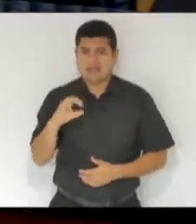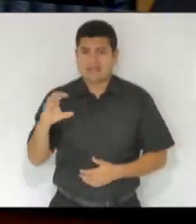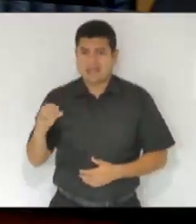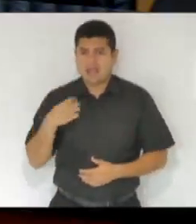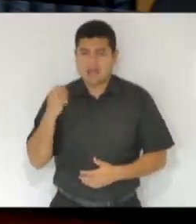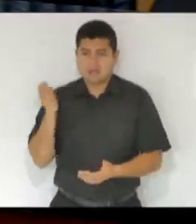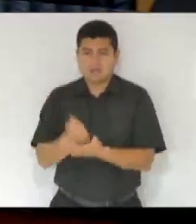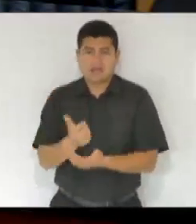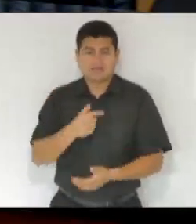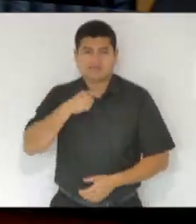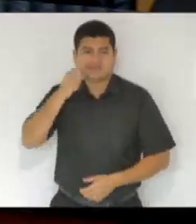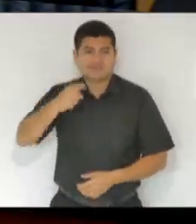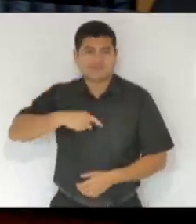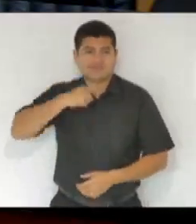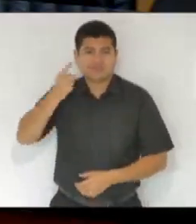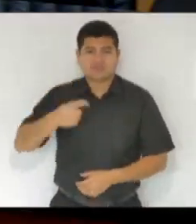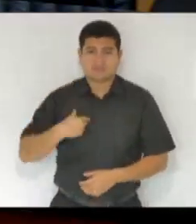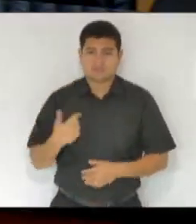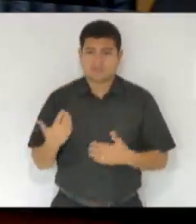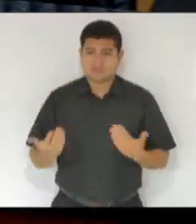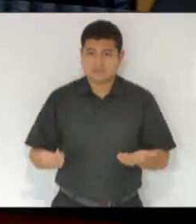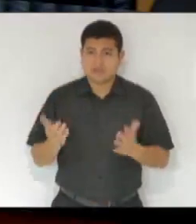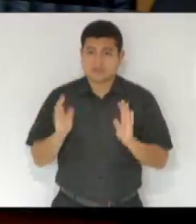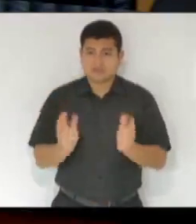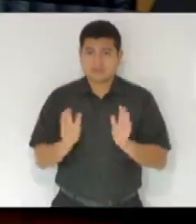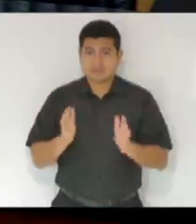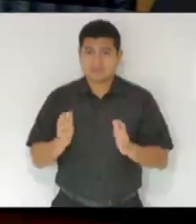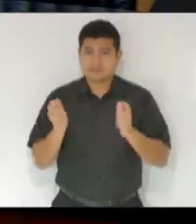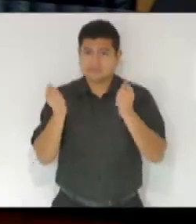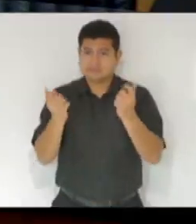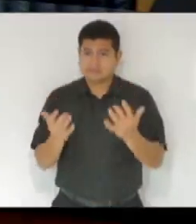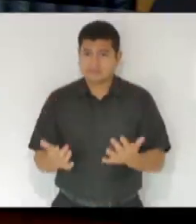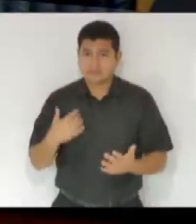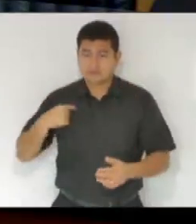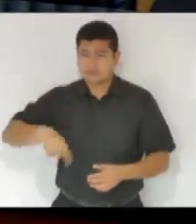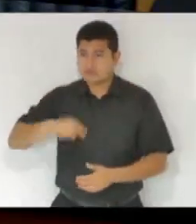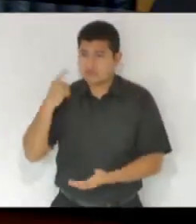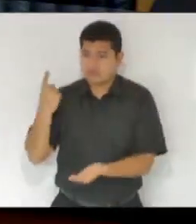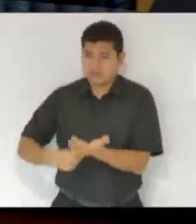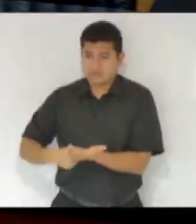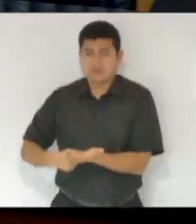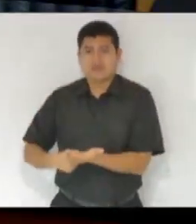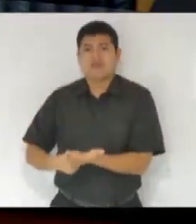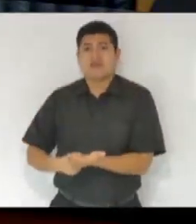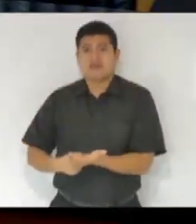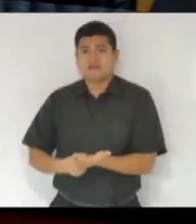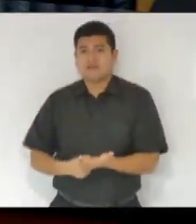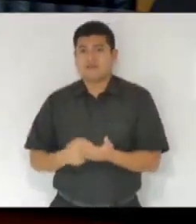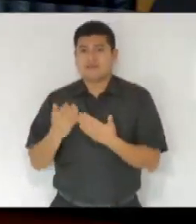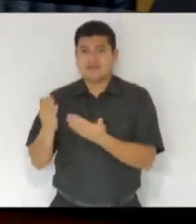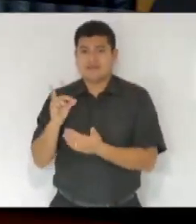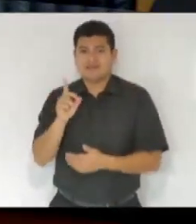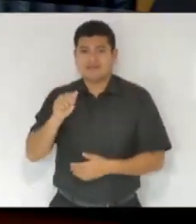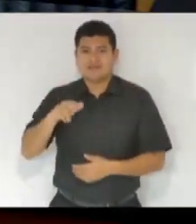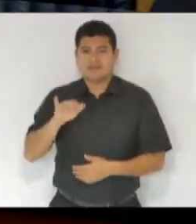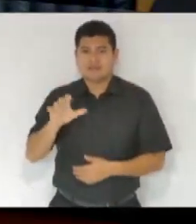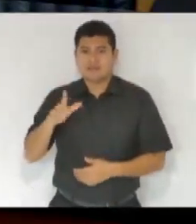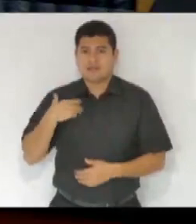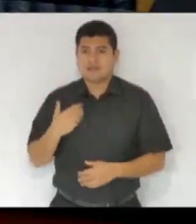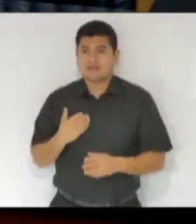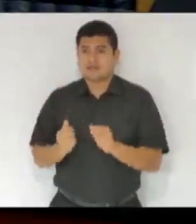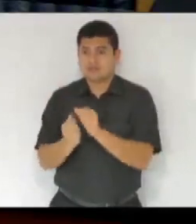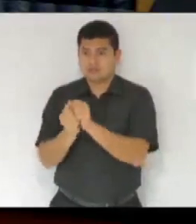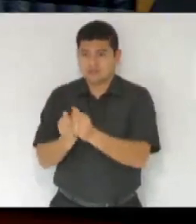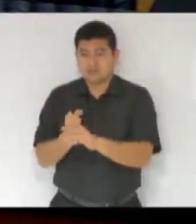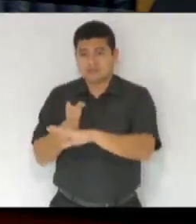como. Então, eu quero já deixar aqui dito que nós combinamos com o deputado Daniel Freitas hoje de ir no secretário da Saúde, no Elton, para